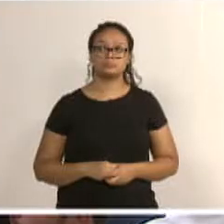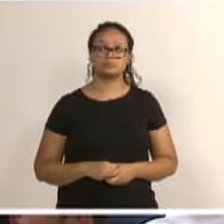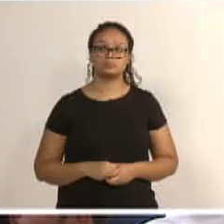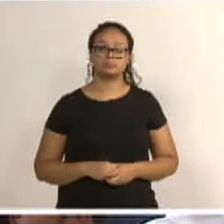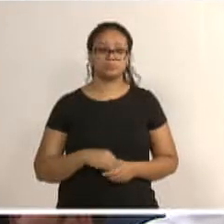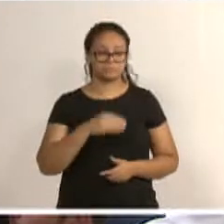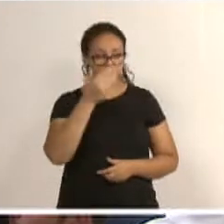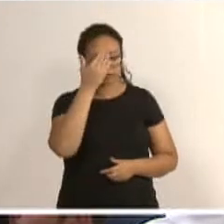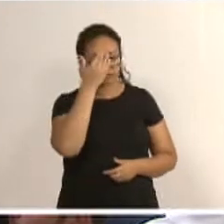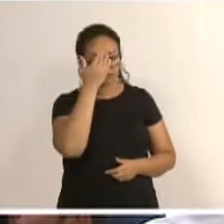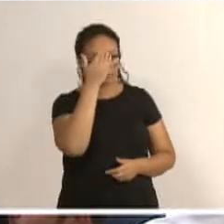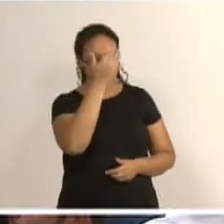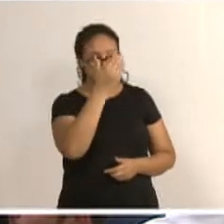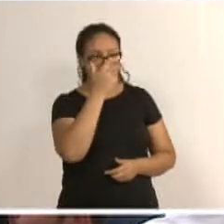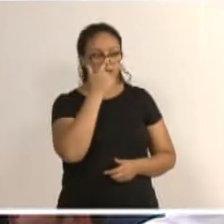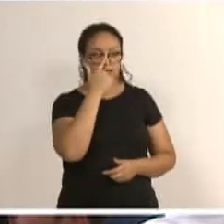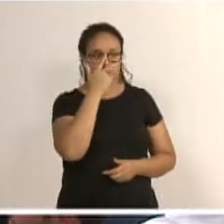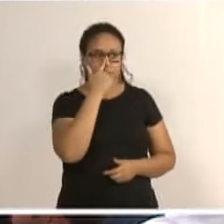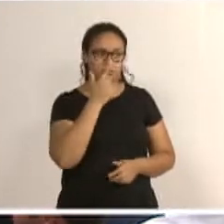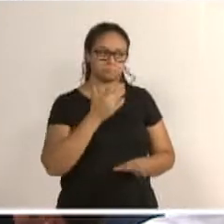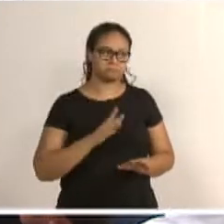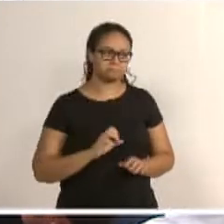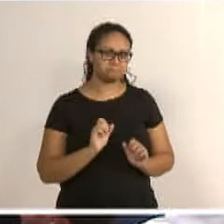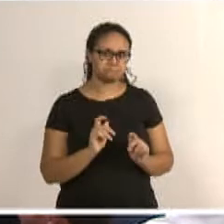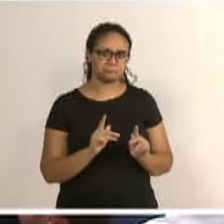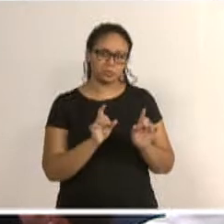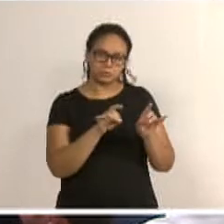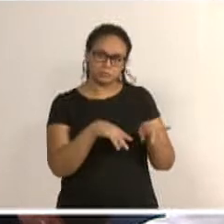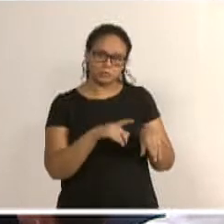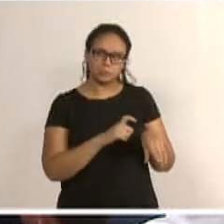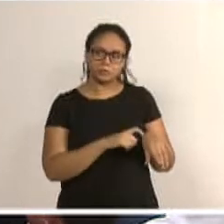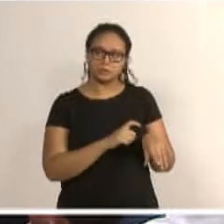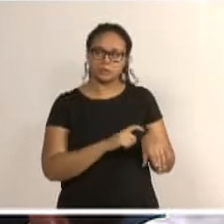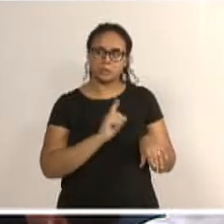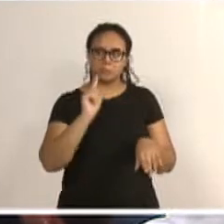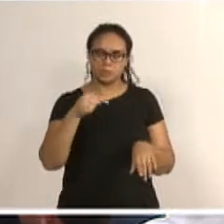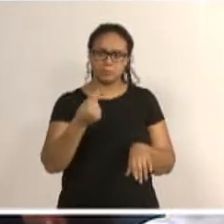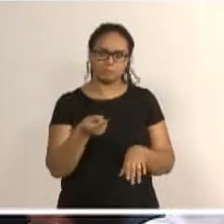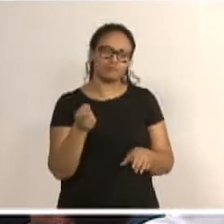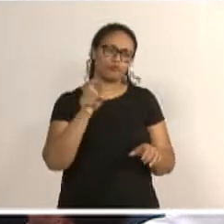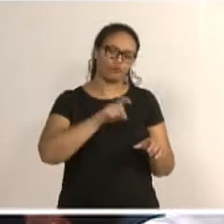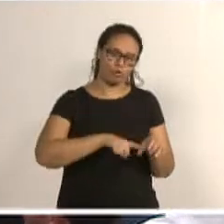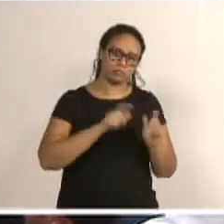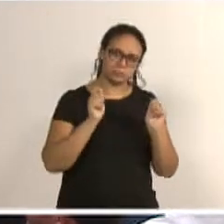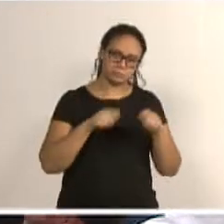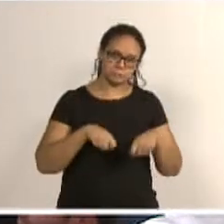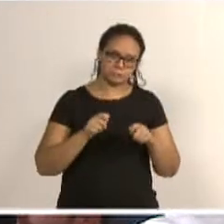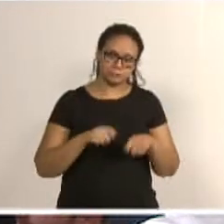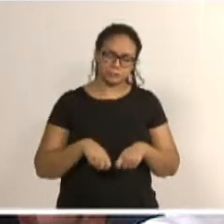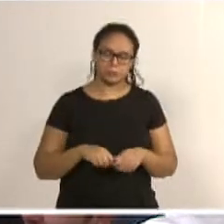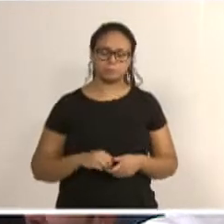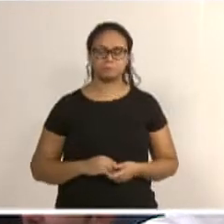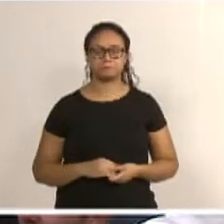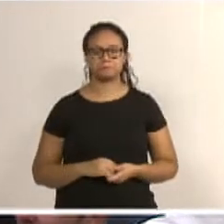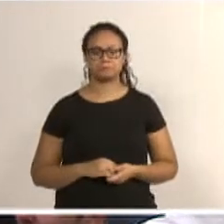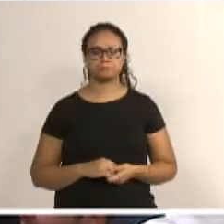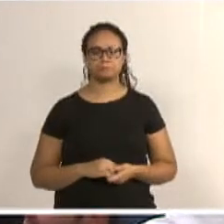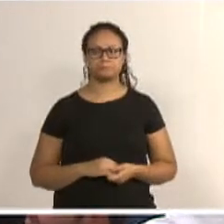Obrigado, então. O senhor não utilizou o seu tempo, com certeza depois deverá ser chamado também para poder